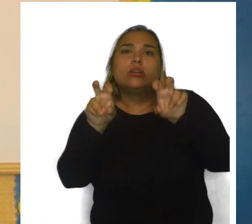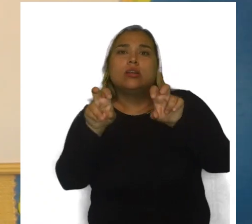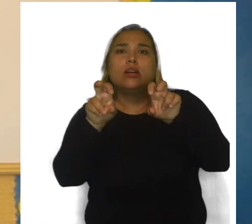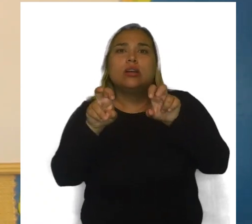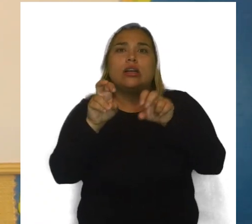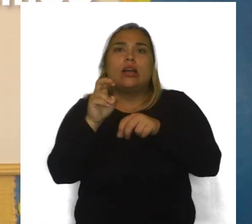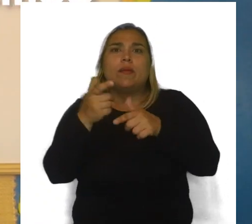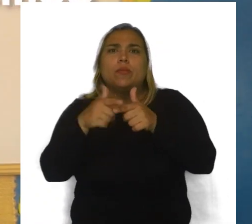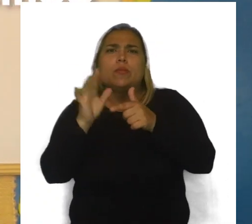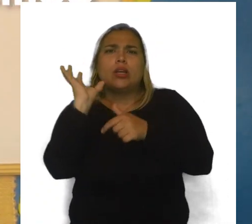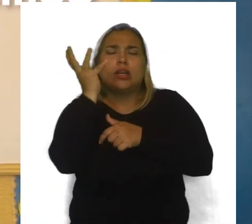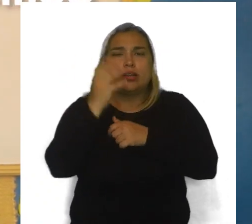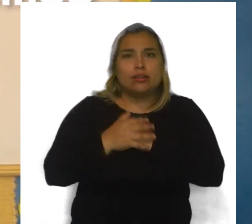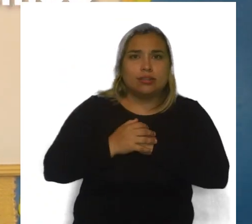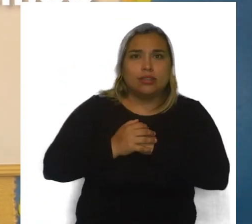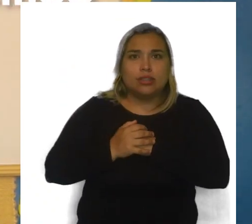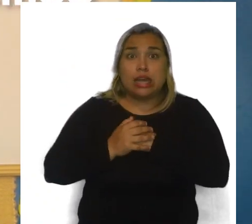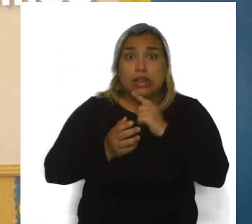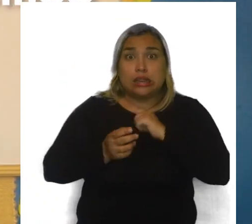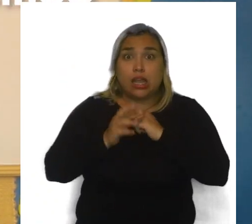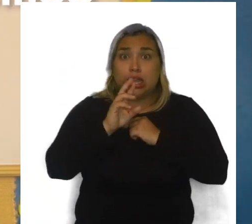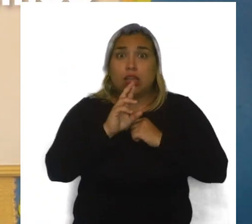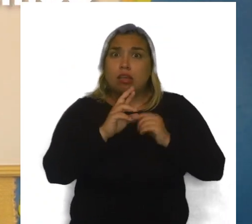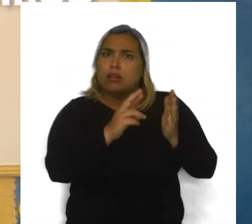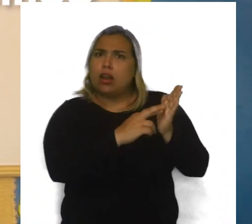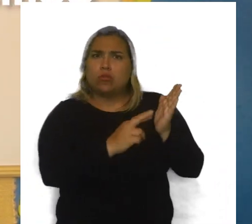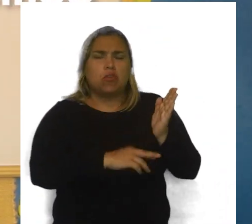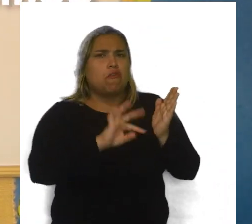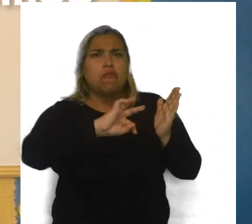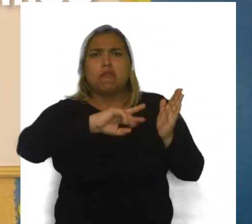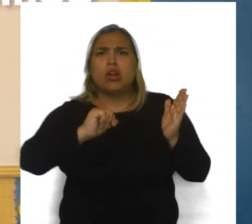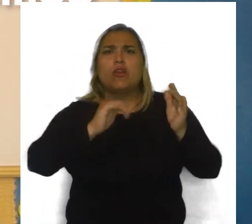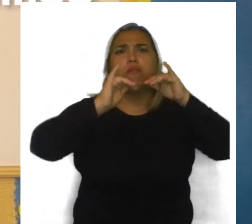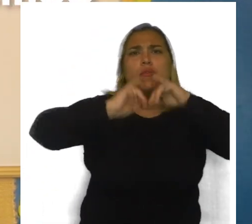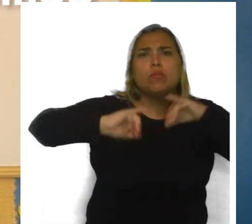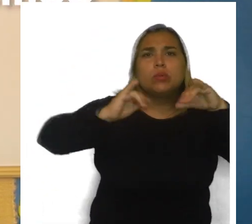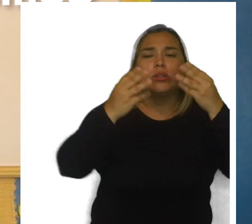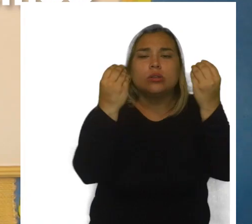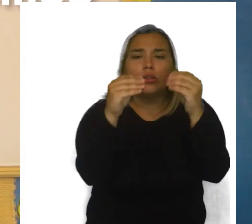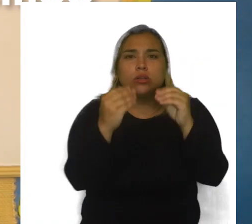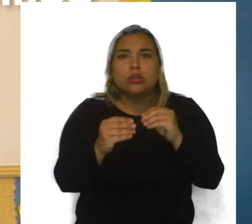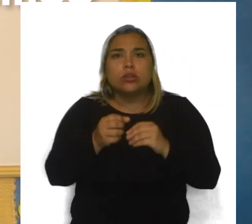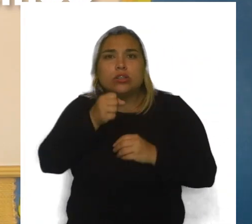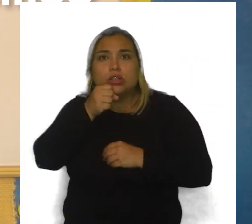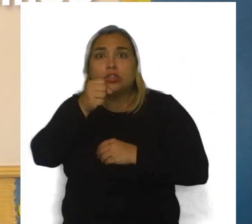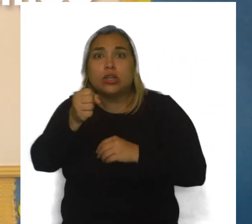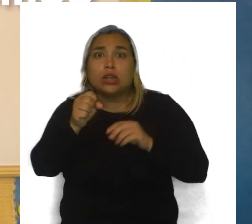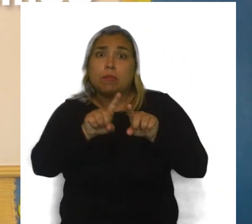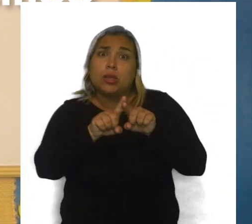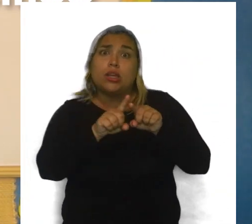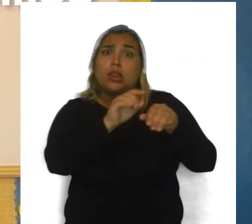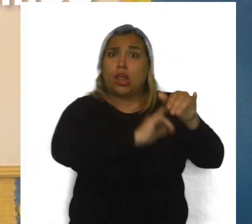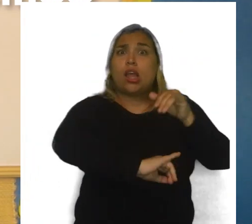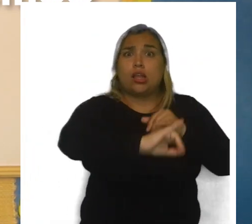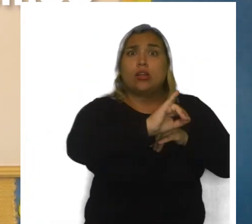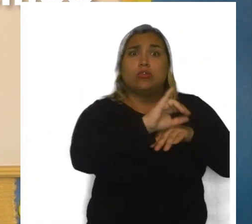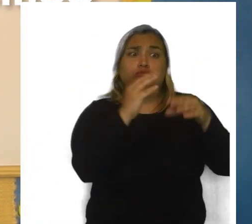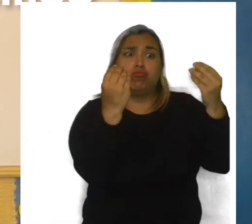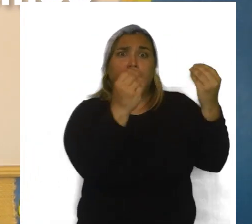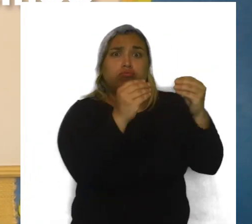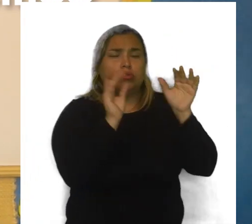fecha aspas. Muitos relatórios e outras fontes de informação para jornalistas são publicadas na internet em